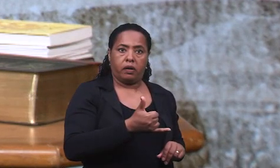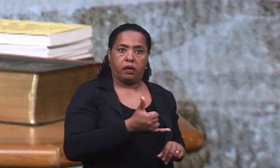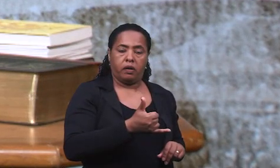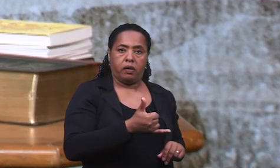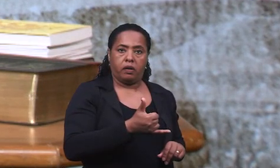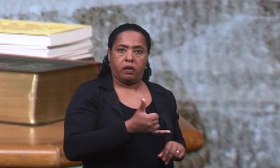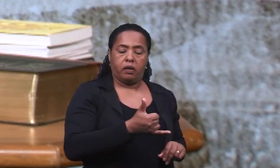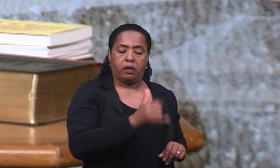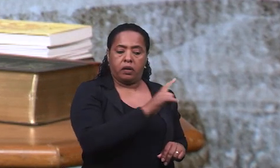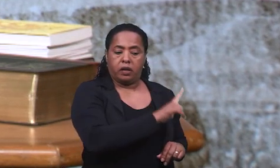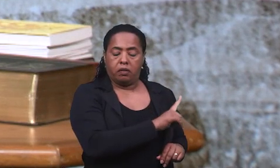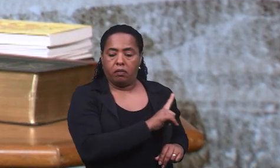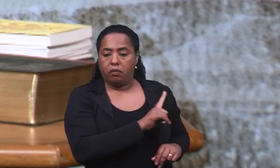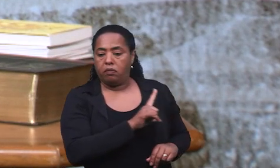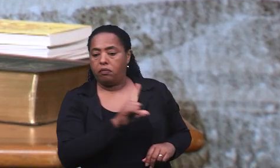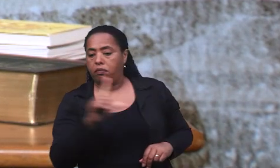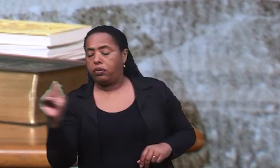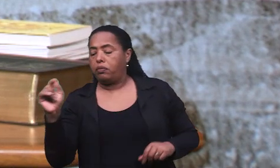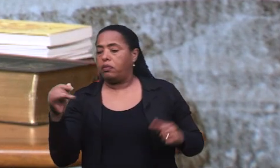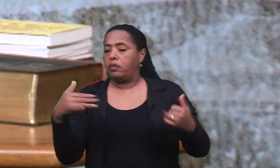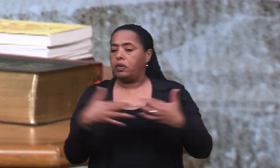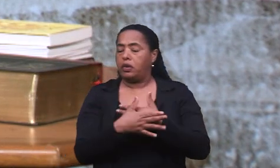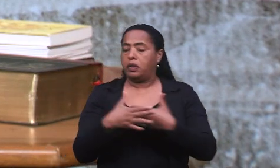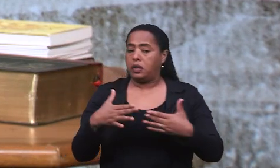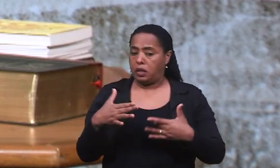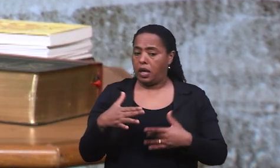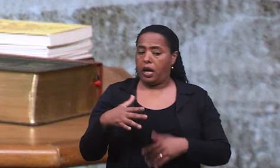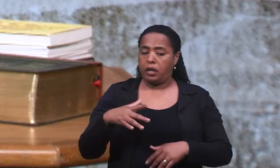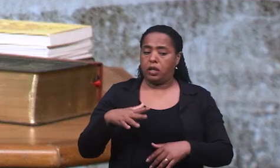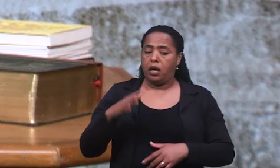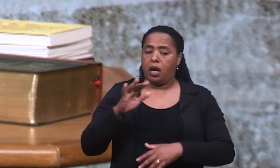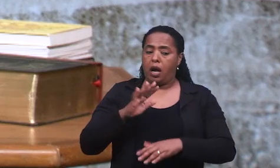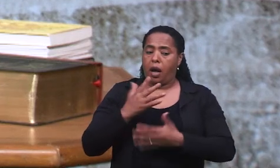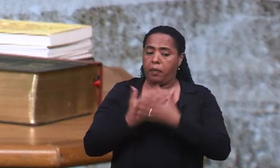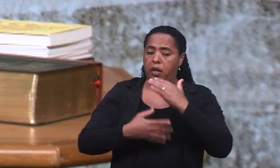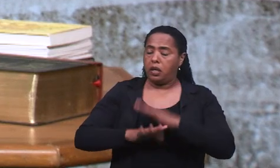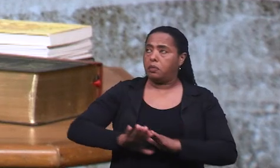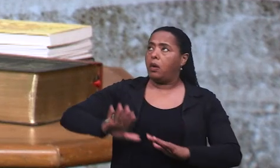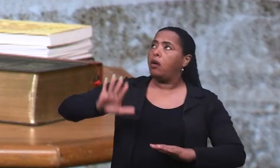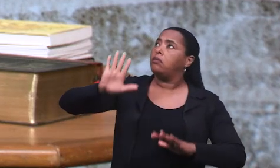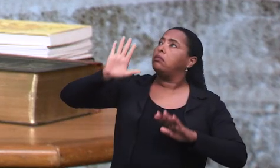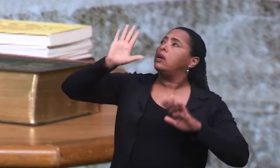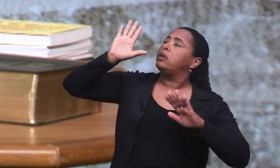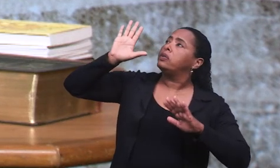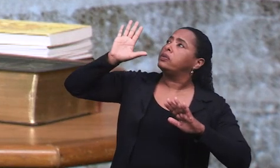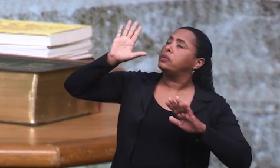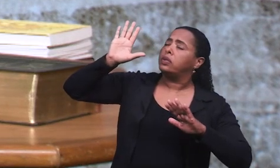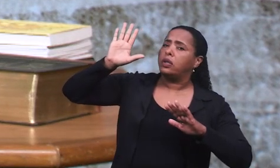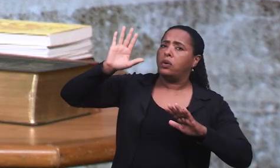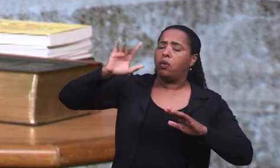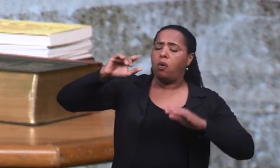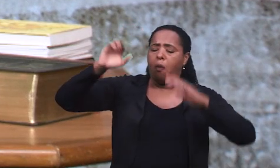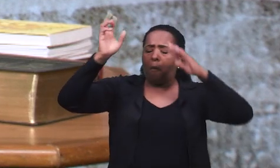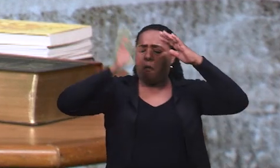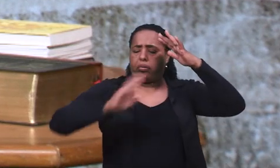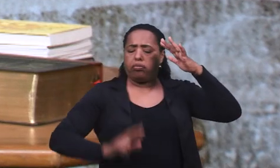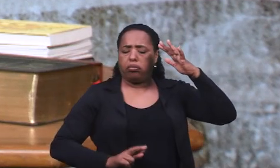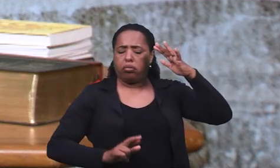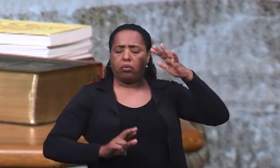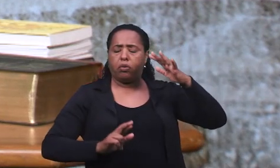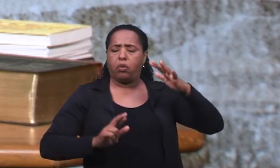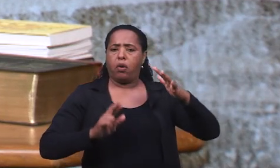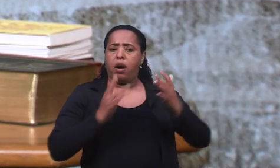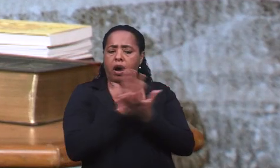em saindo da cidade, estenderei minhas mãos ao Senhor, os trovões cessarão e